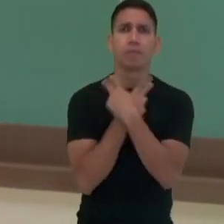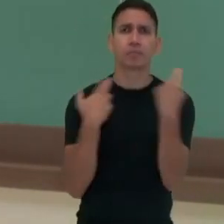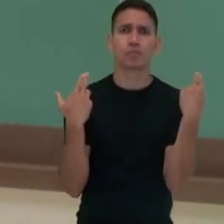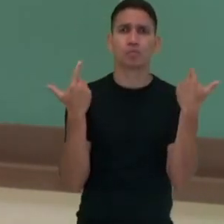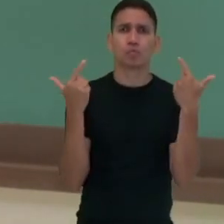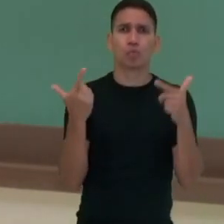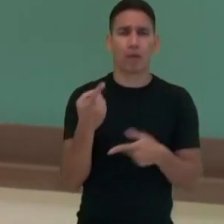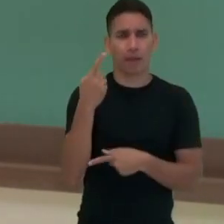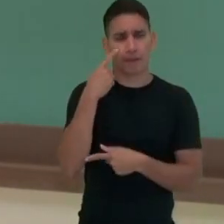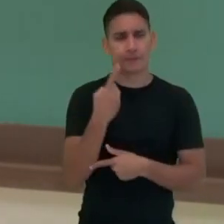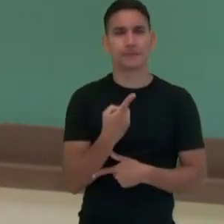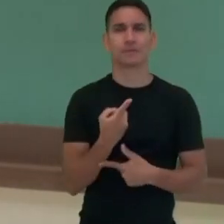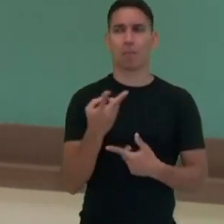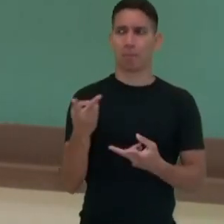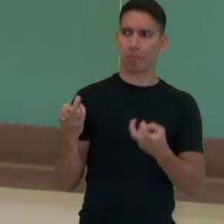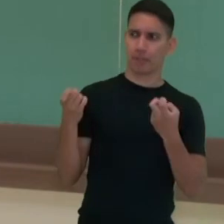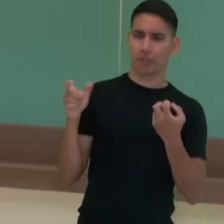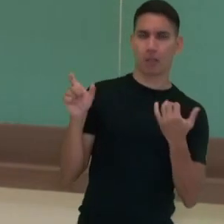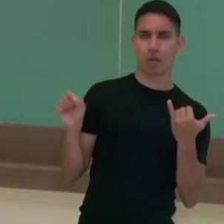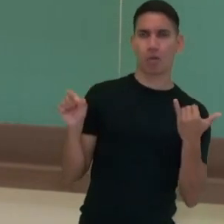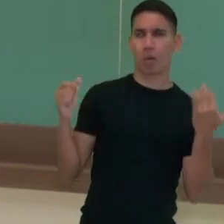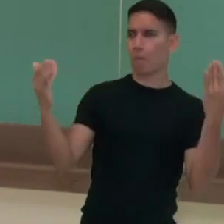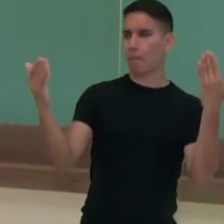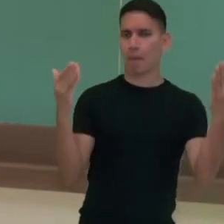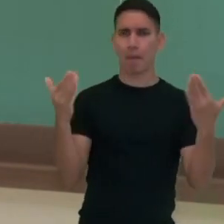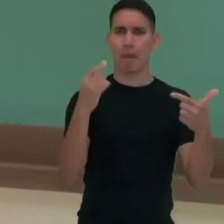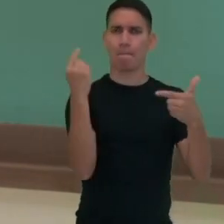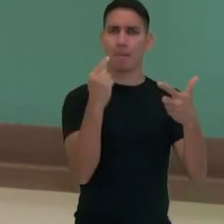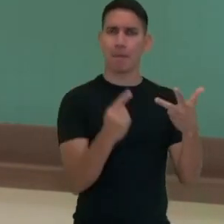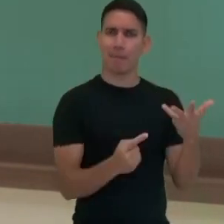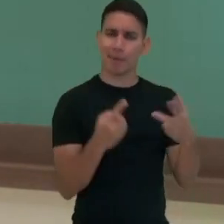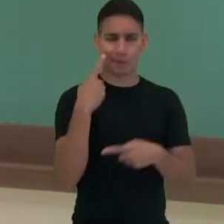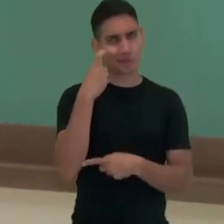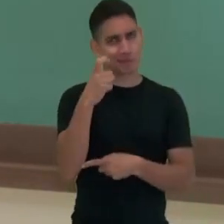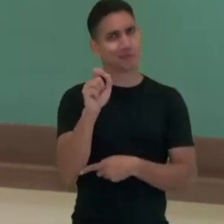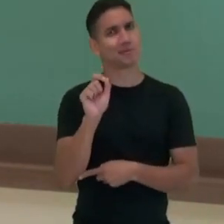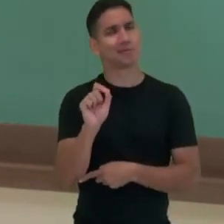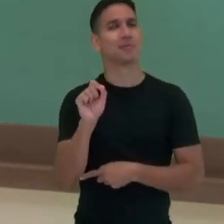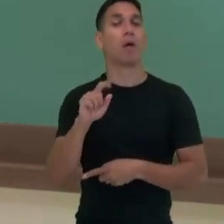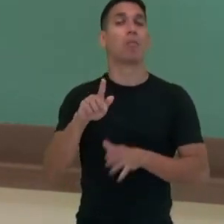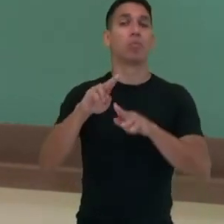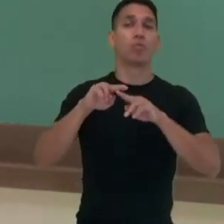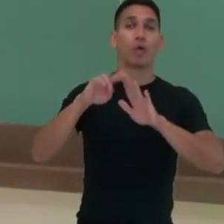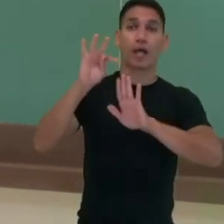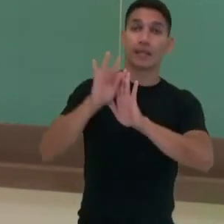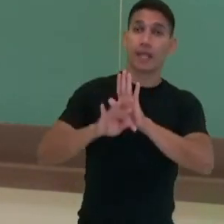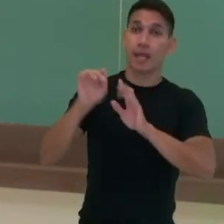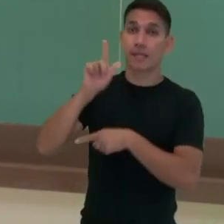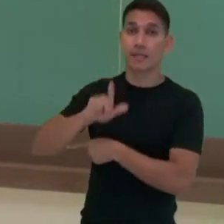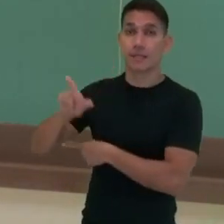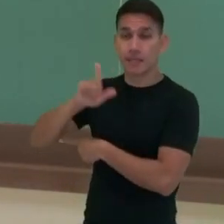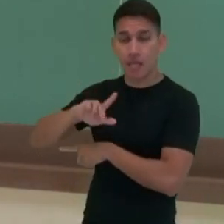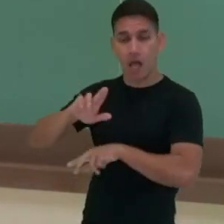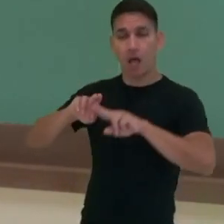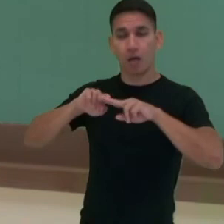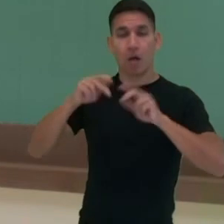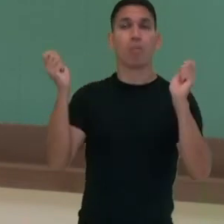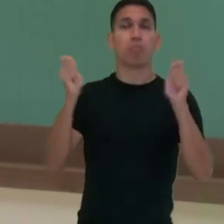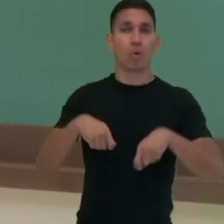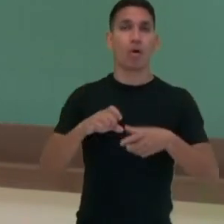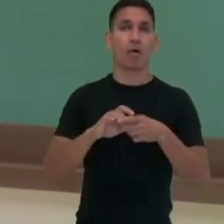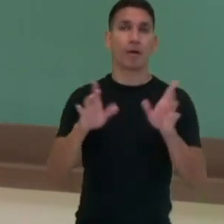Então, perceberam ali as comparações realizadas? Interessante, né? Então, o texto literário ele permite sim